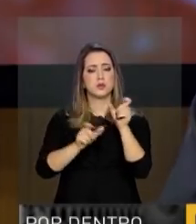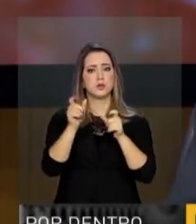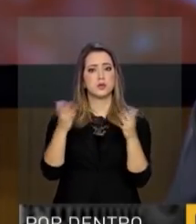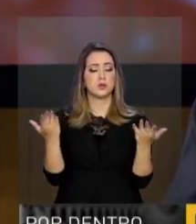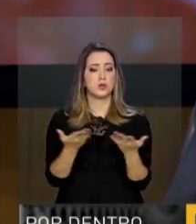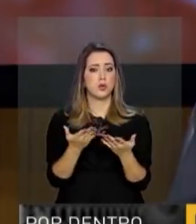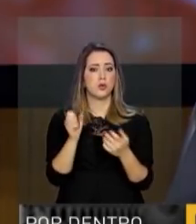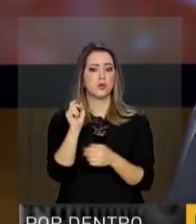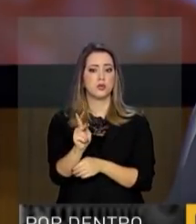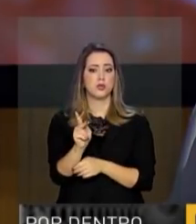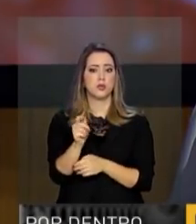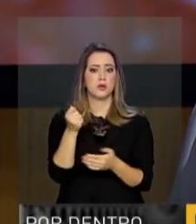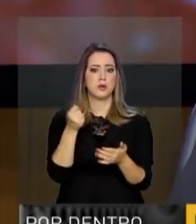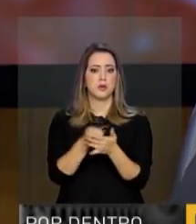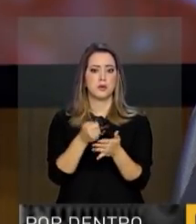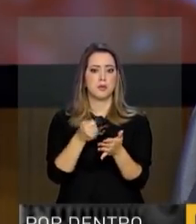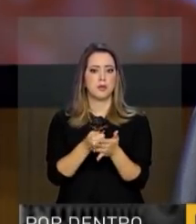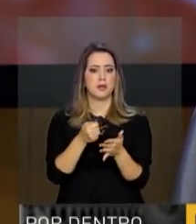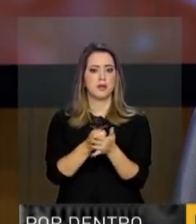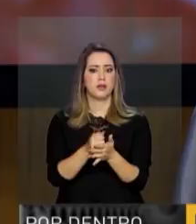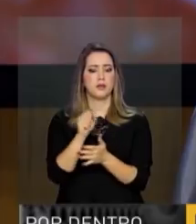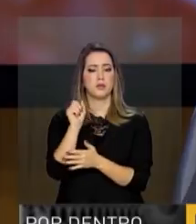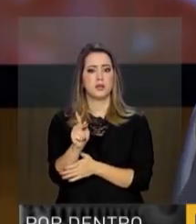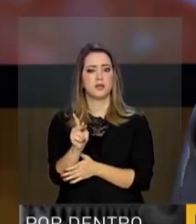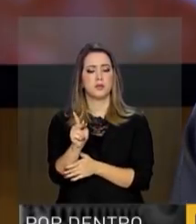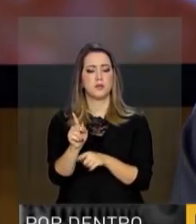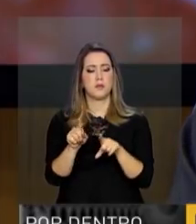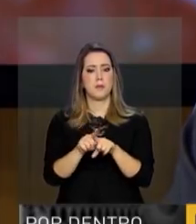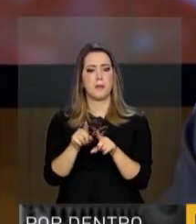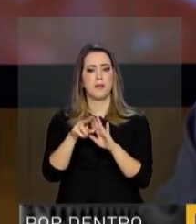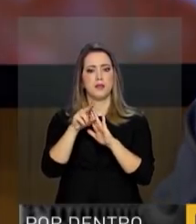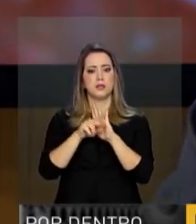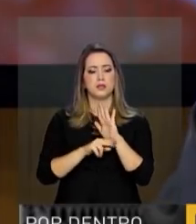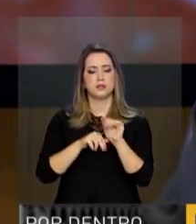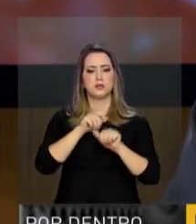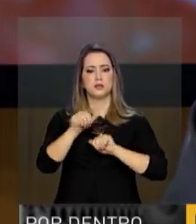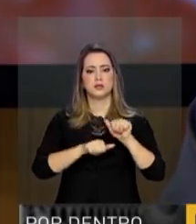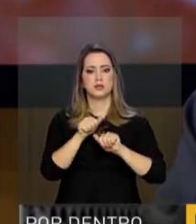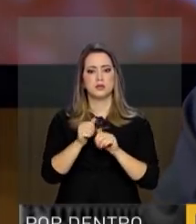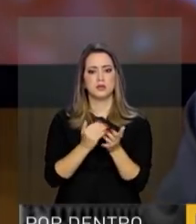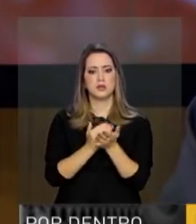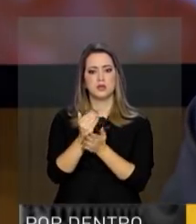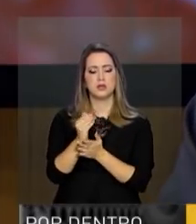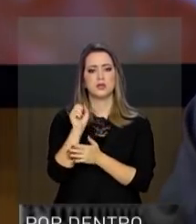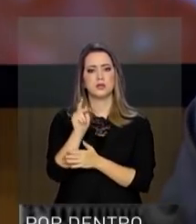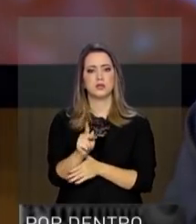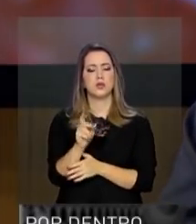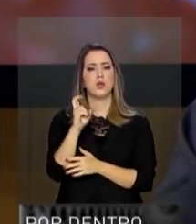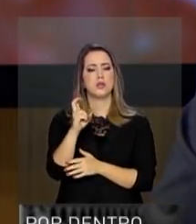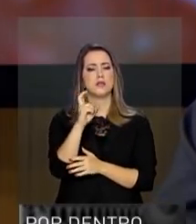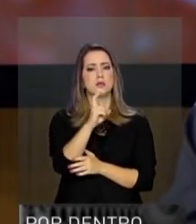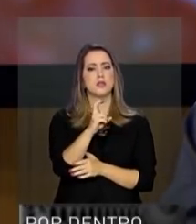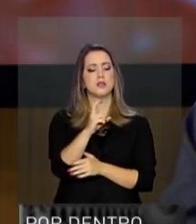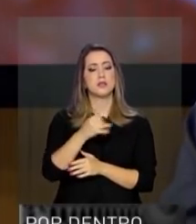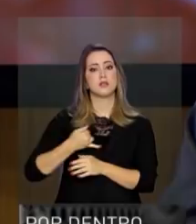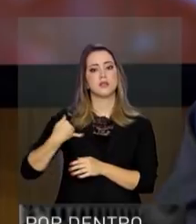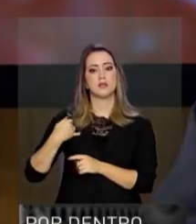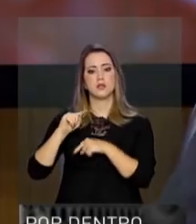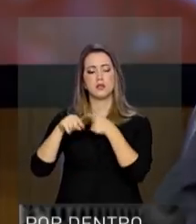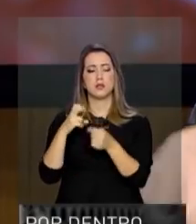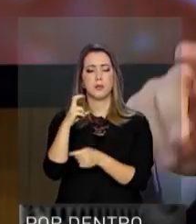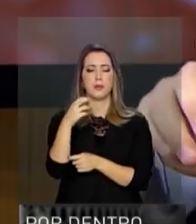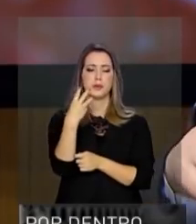se aposentam por tempo de contribuição, que na regra transitória começarão se aposentando com 55 anos e